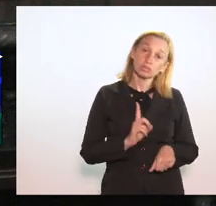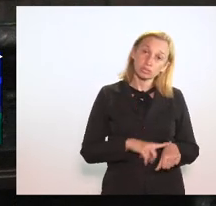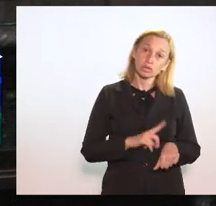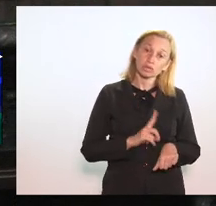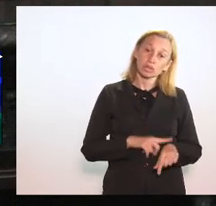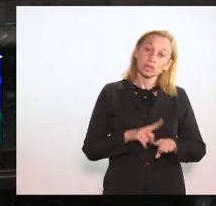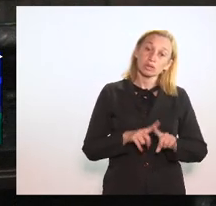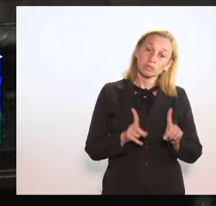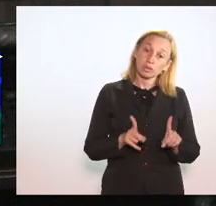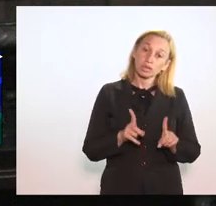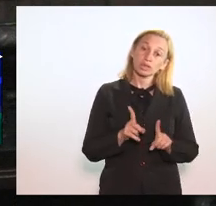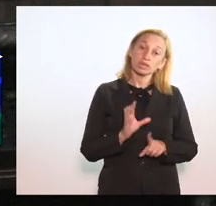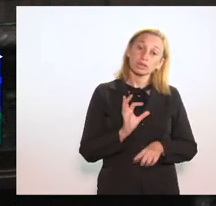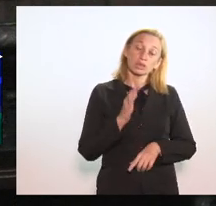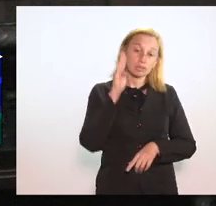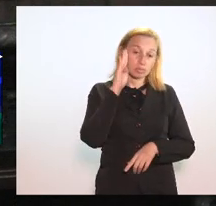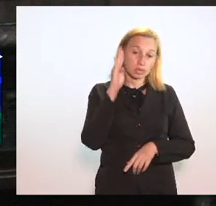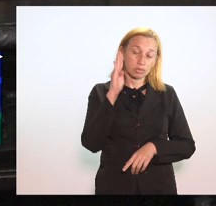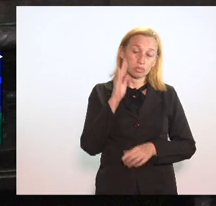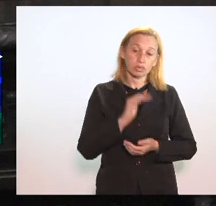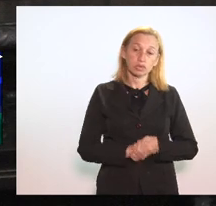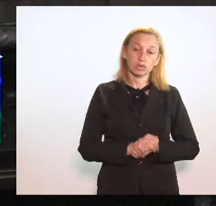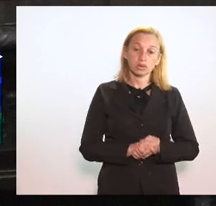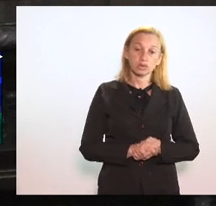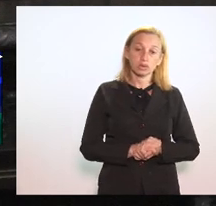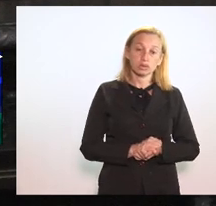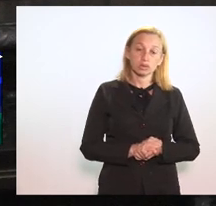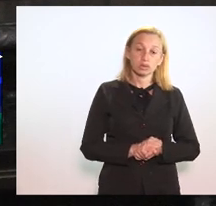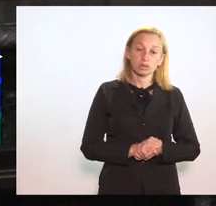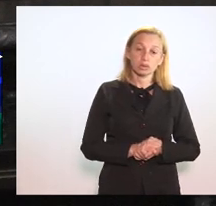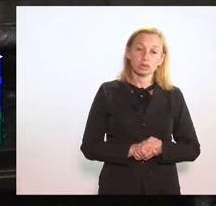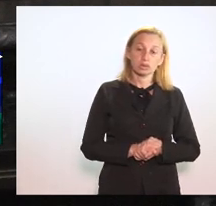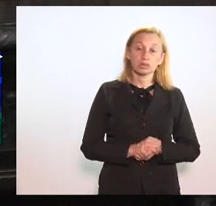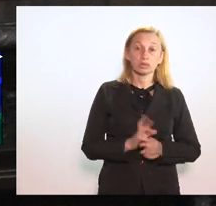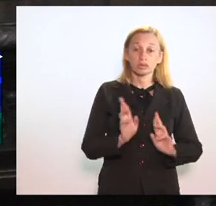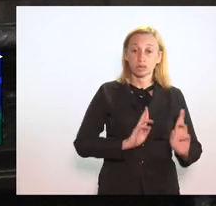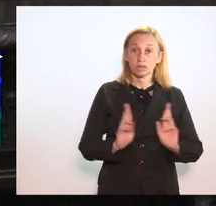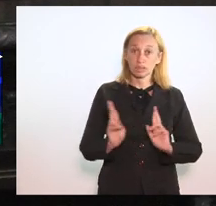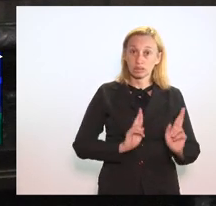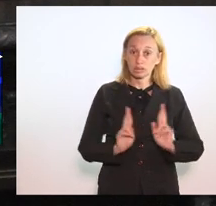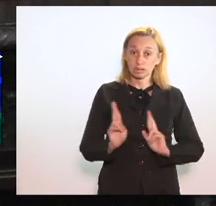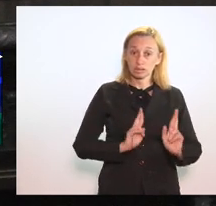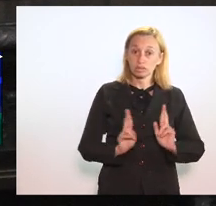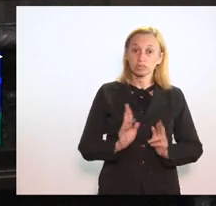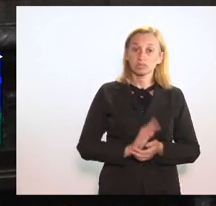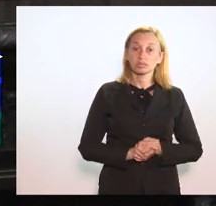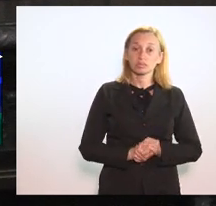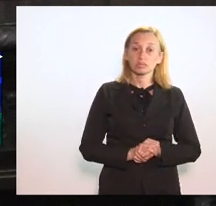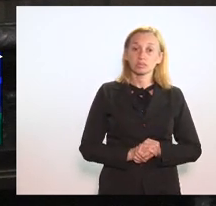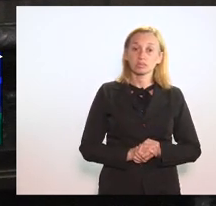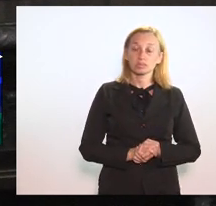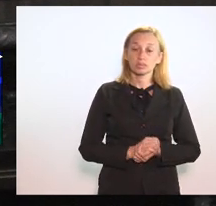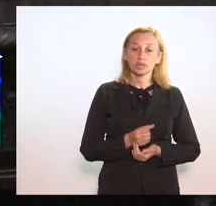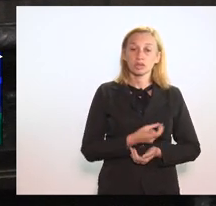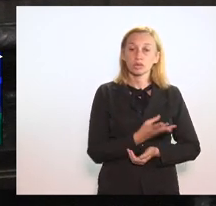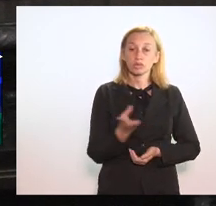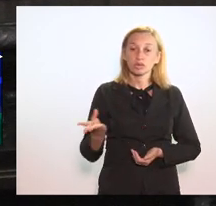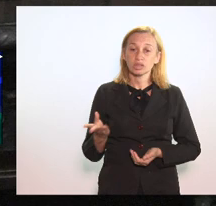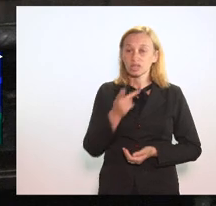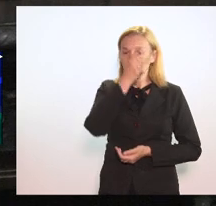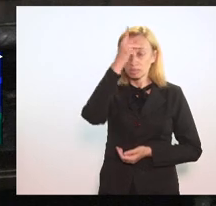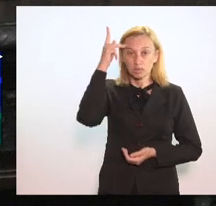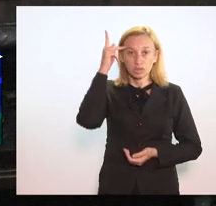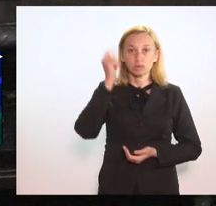mas especialmente aquilo que nos da vizinha o relação é a quantidade de